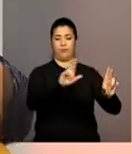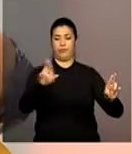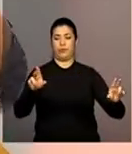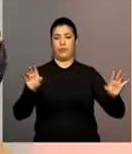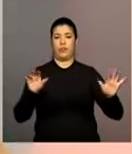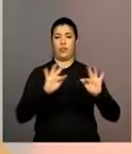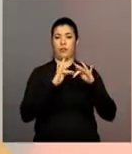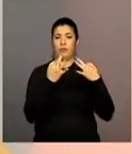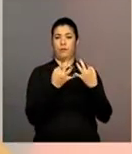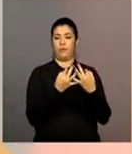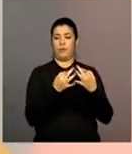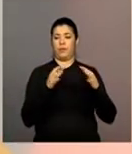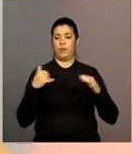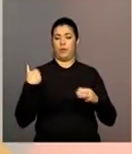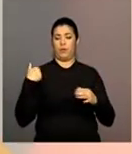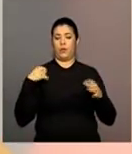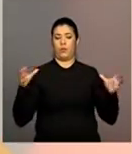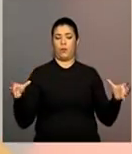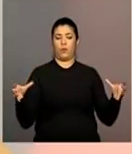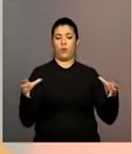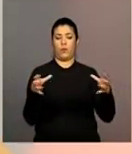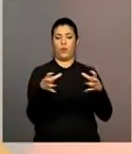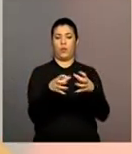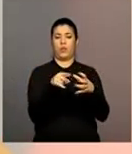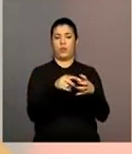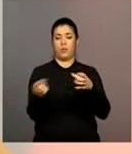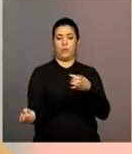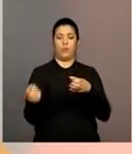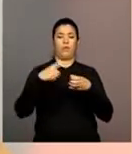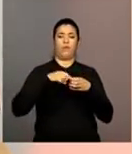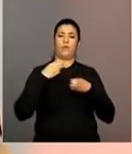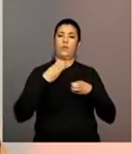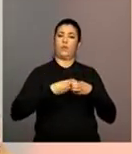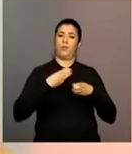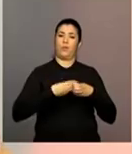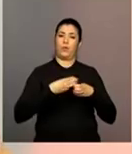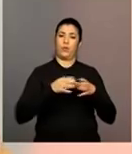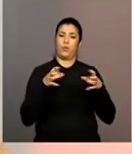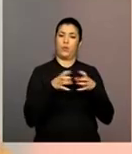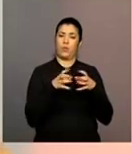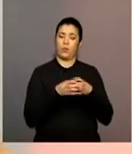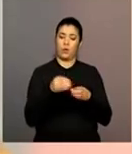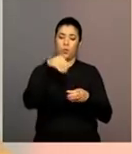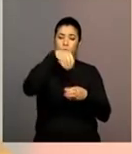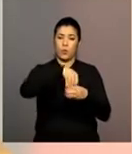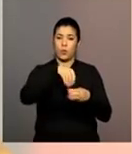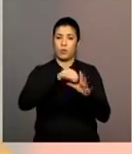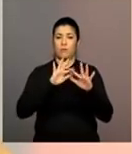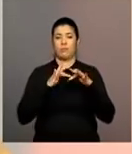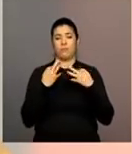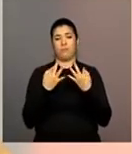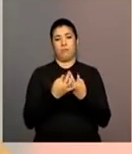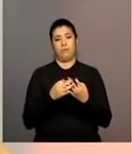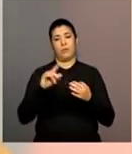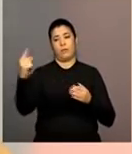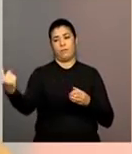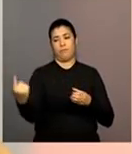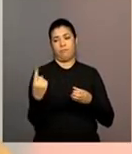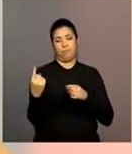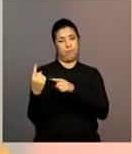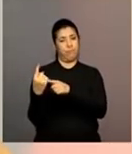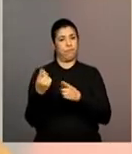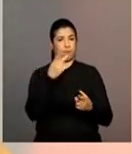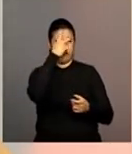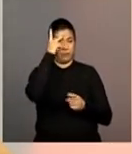perspectiva de trazer para aquela comunidade para aquele núcleo familiar a a prevalência dos